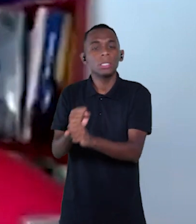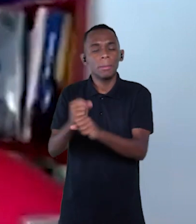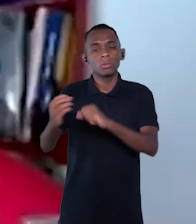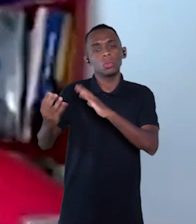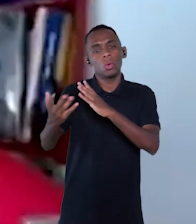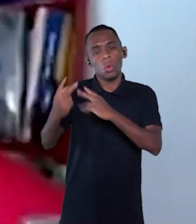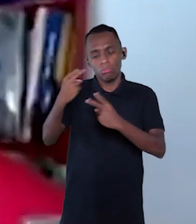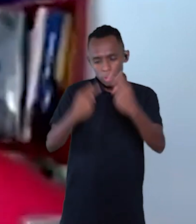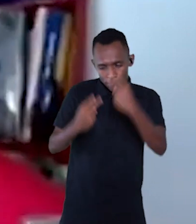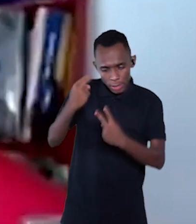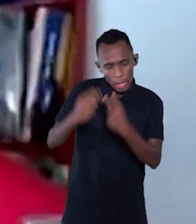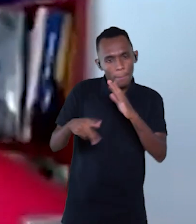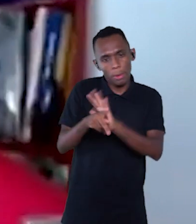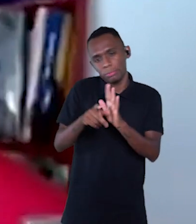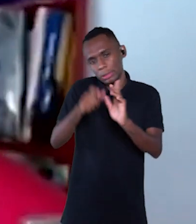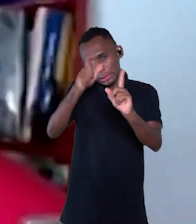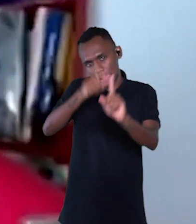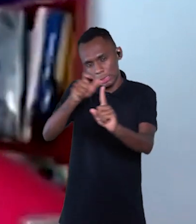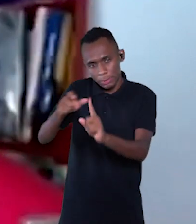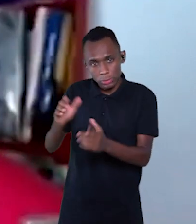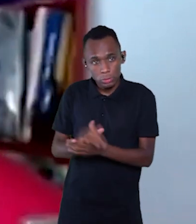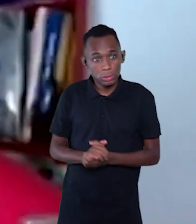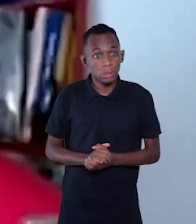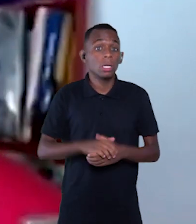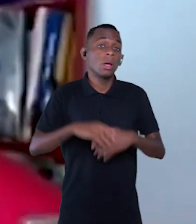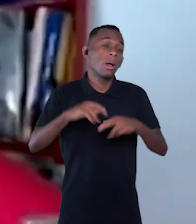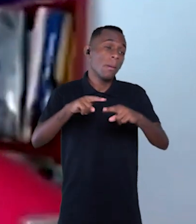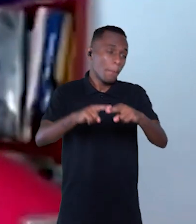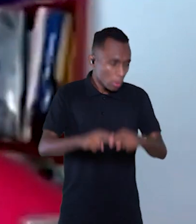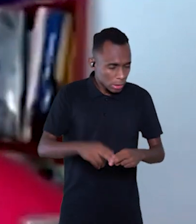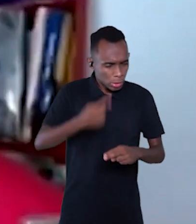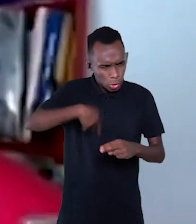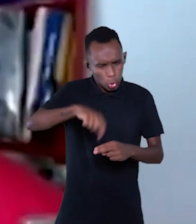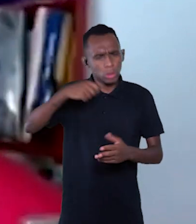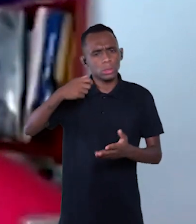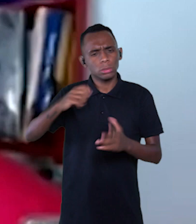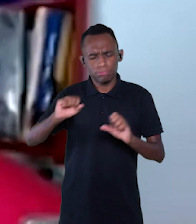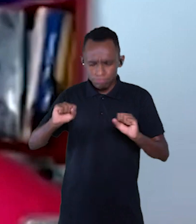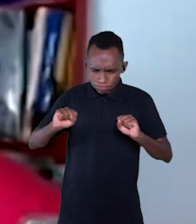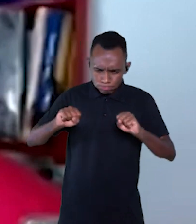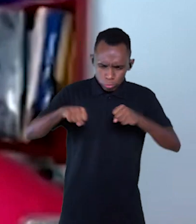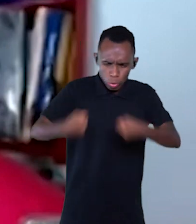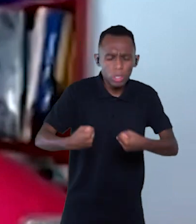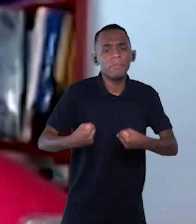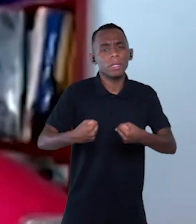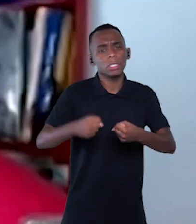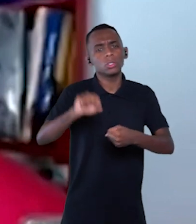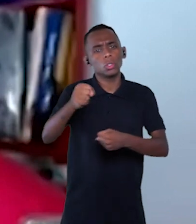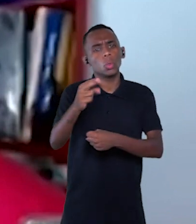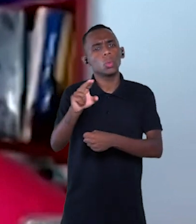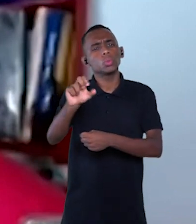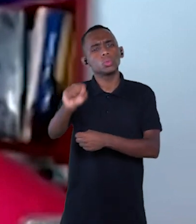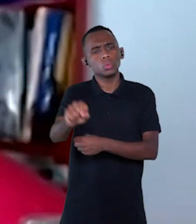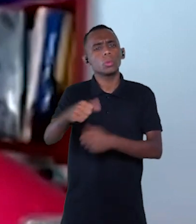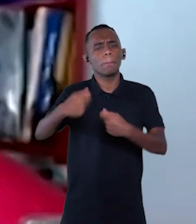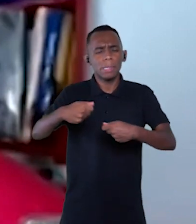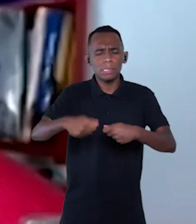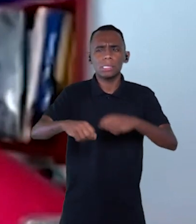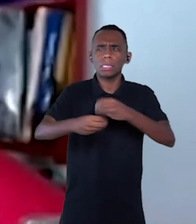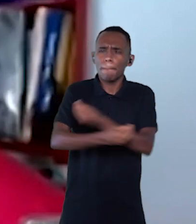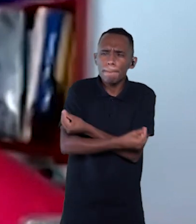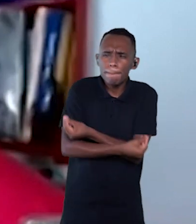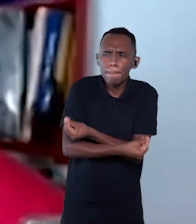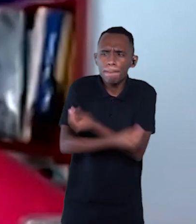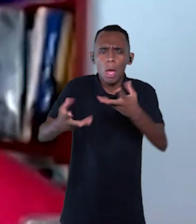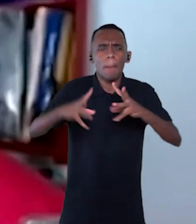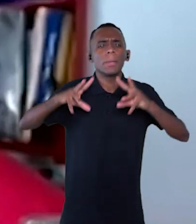é o ouro, né? Por isso que a gente defende tanto o SUS e acha que a saúde deve ser pública, deve ser integral, deve ser universal